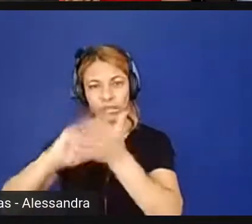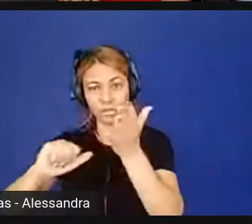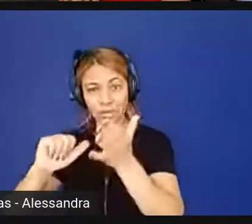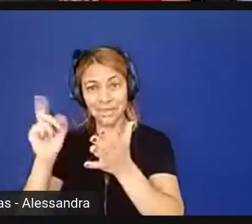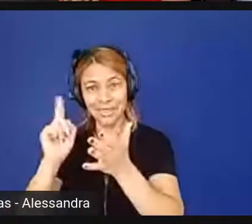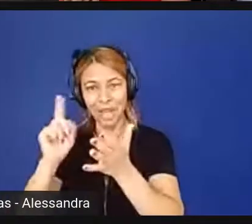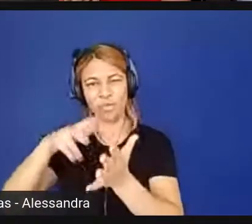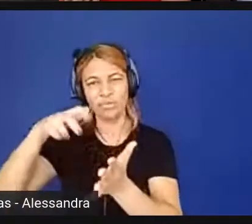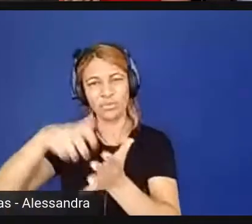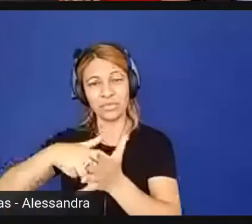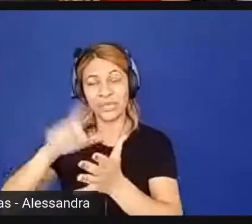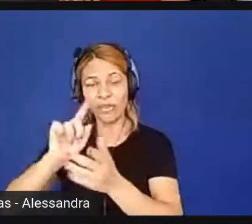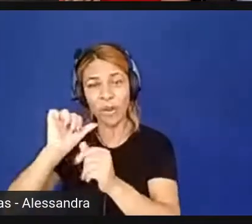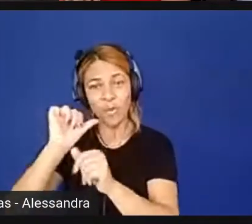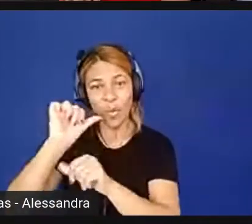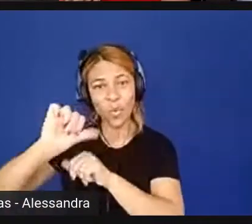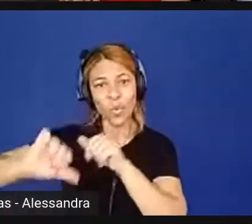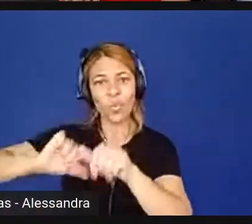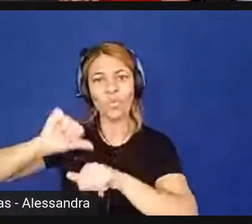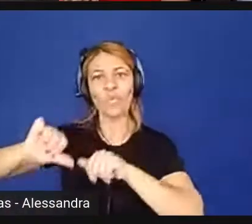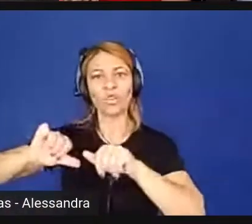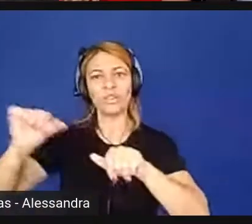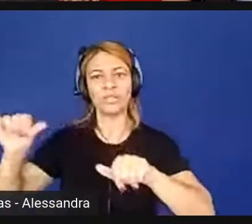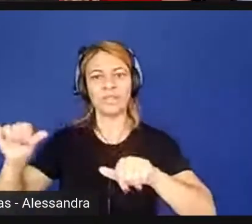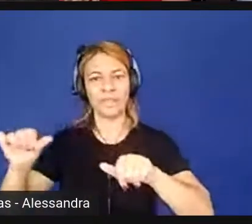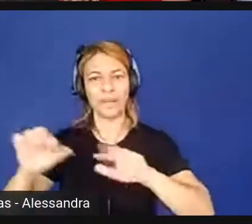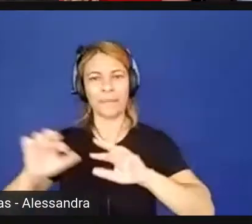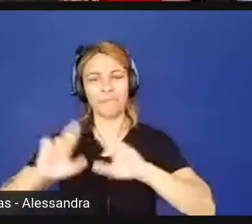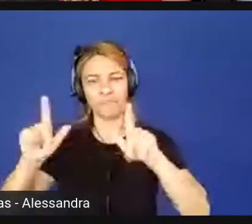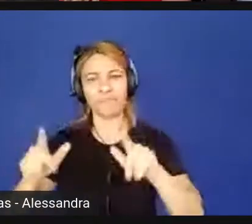e evitar esse apagão de canetas.